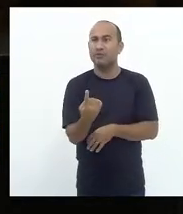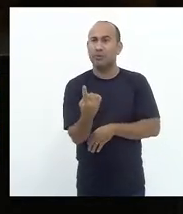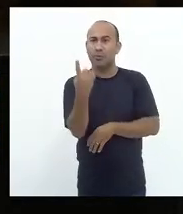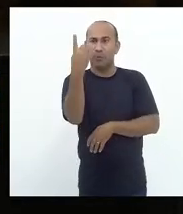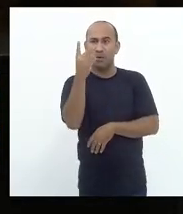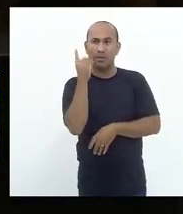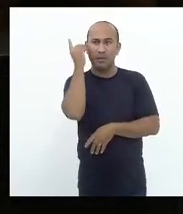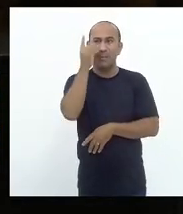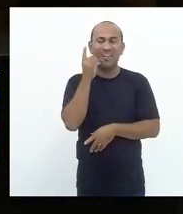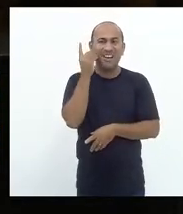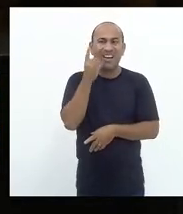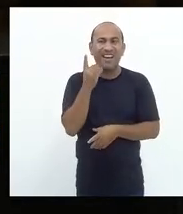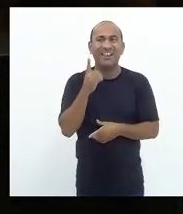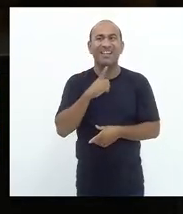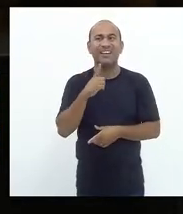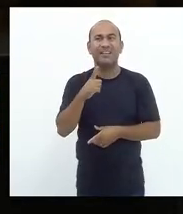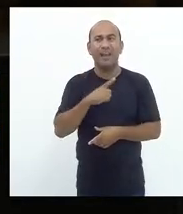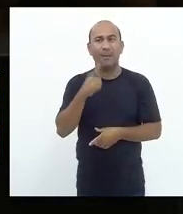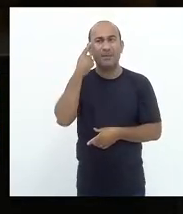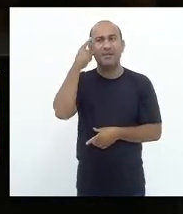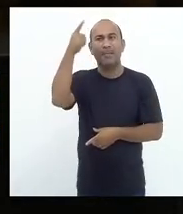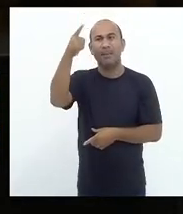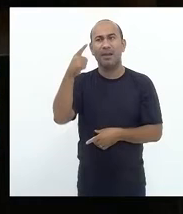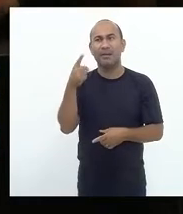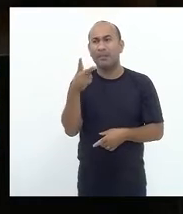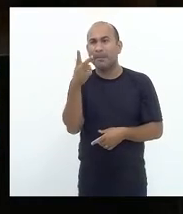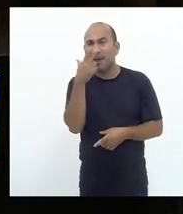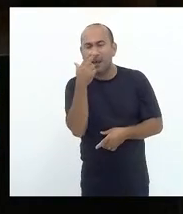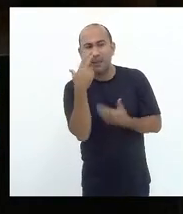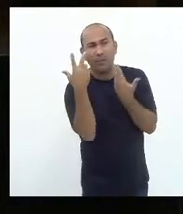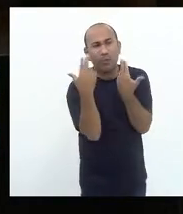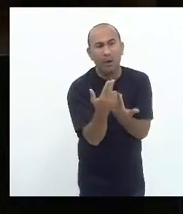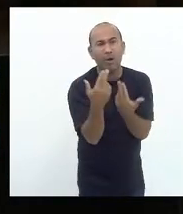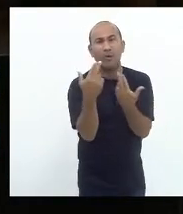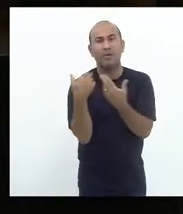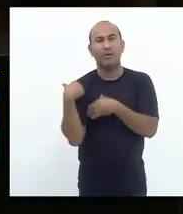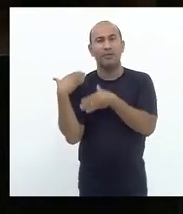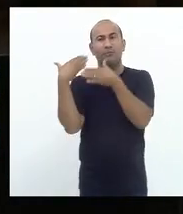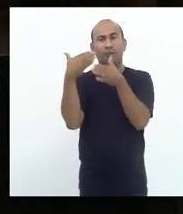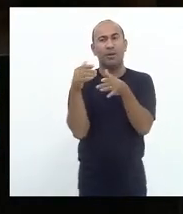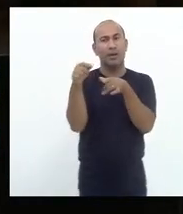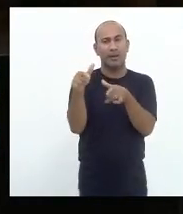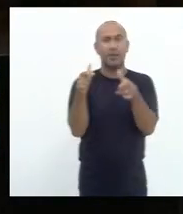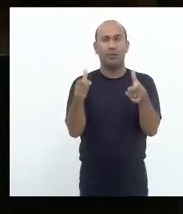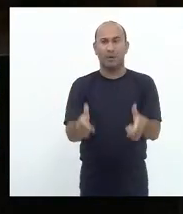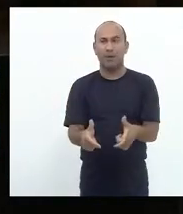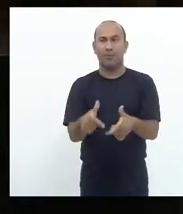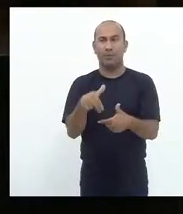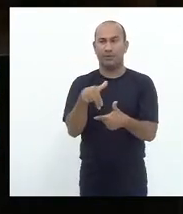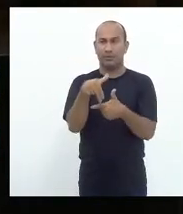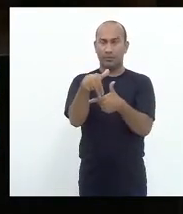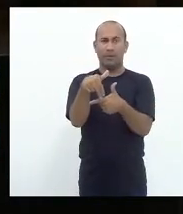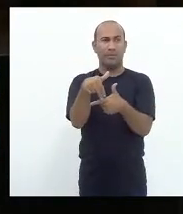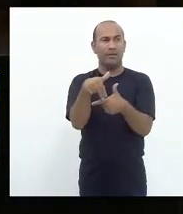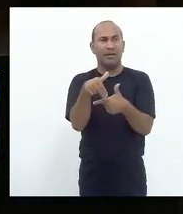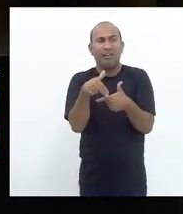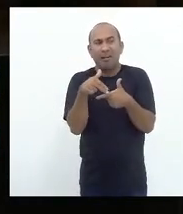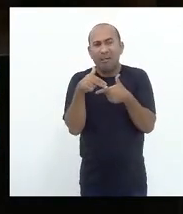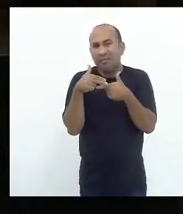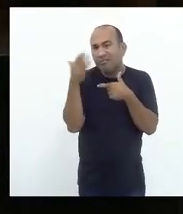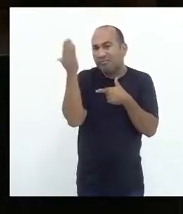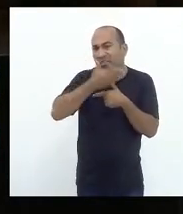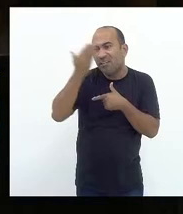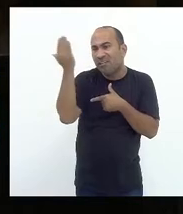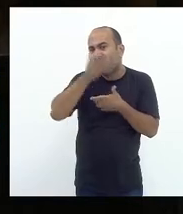deputado que tem uma ideologia parecida com vários outros que acabaram de subir aqui. Mas engraçado, eu não vi ninguém criticar